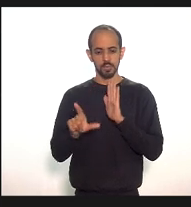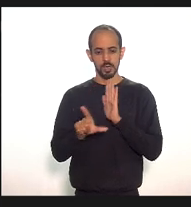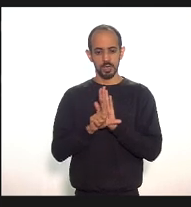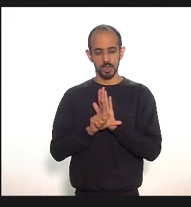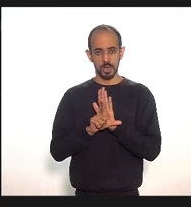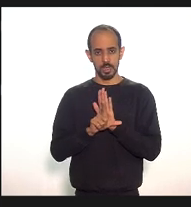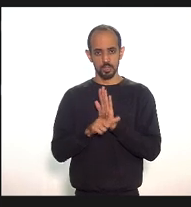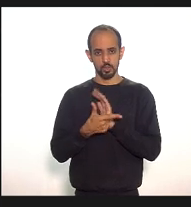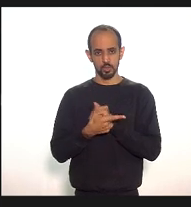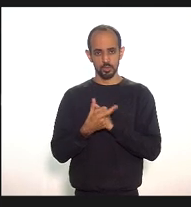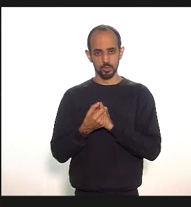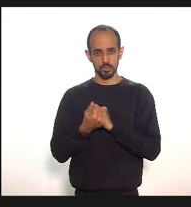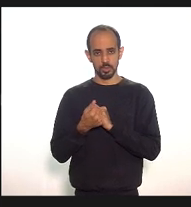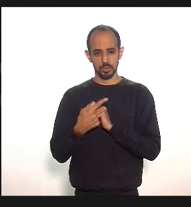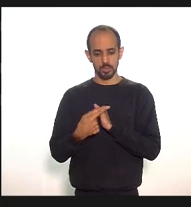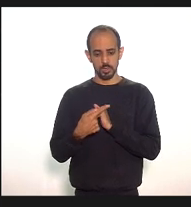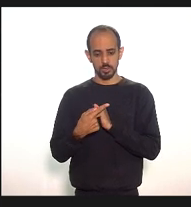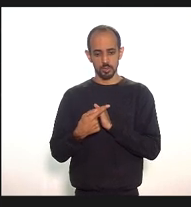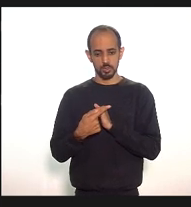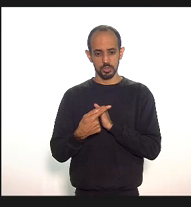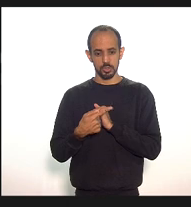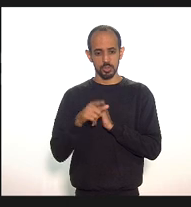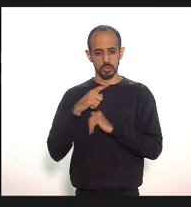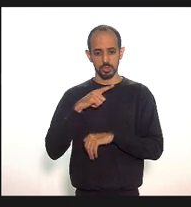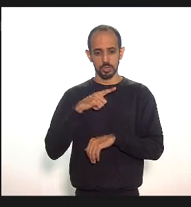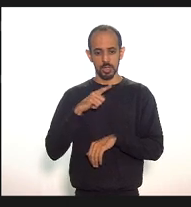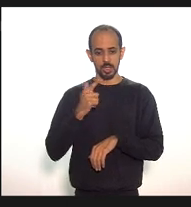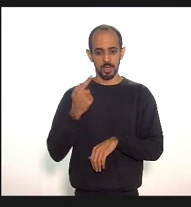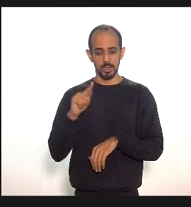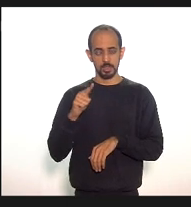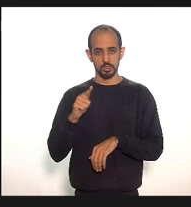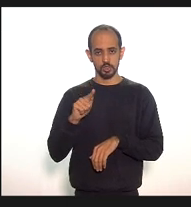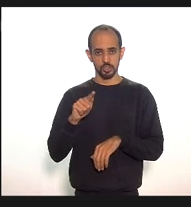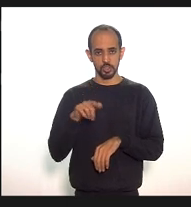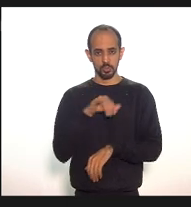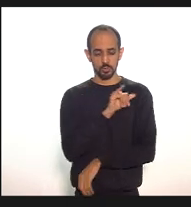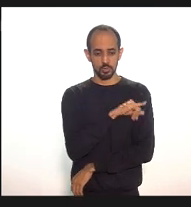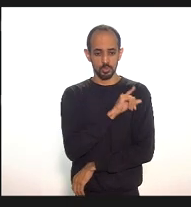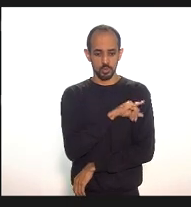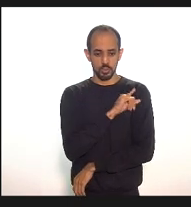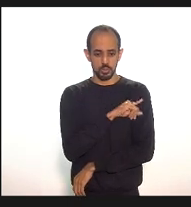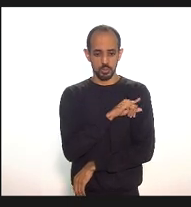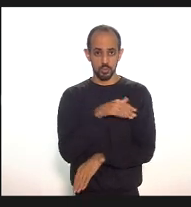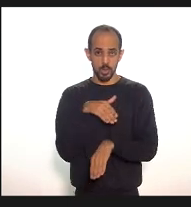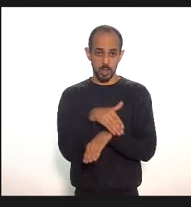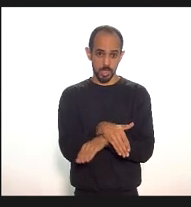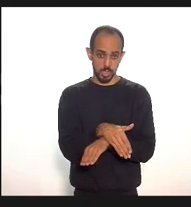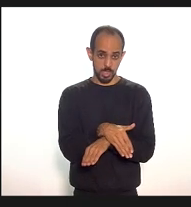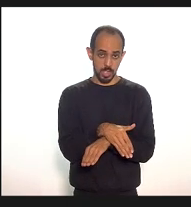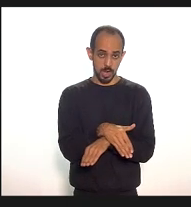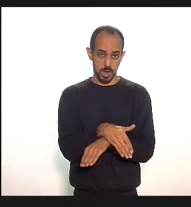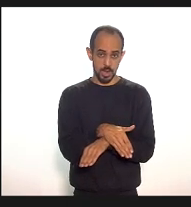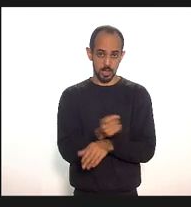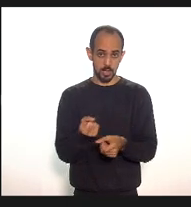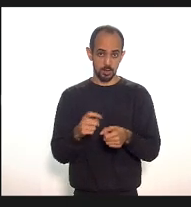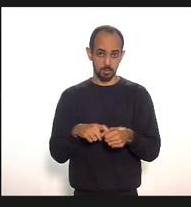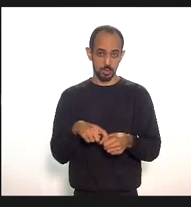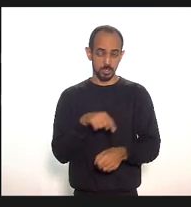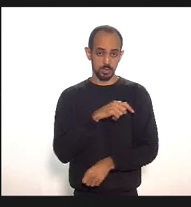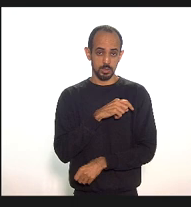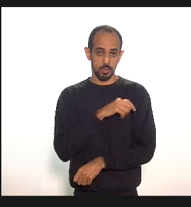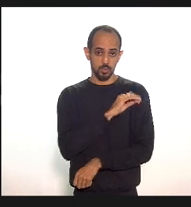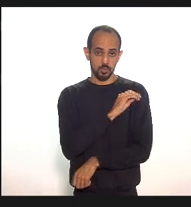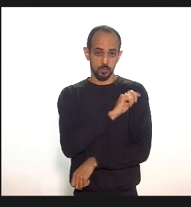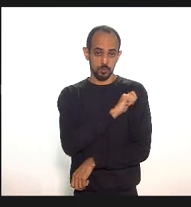de 2017 que garantia o Rio de Janeiro entrar num regime de recuperação fiscal por